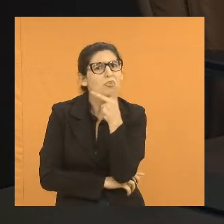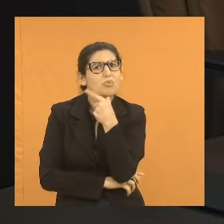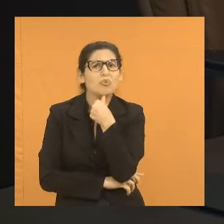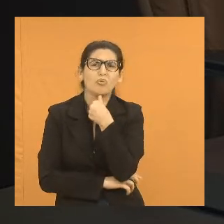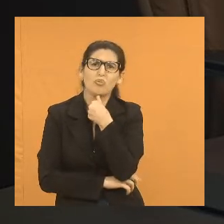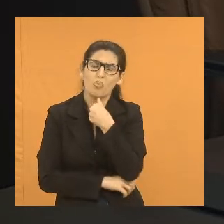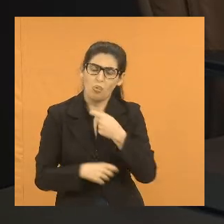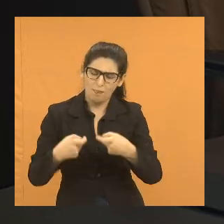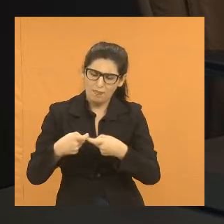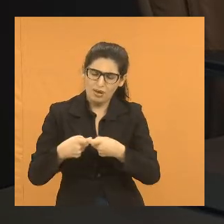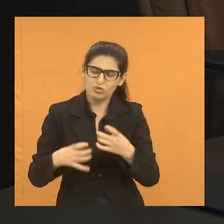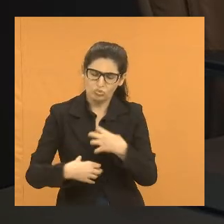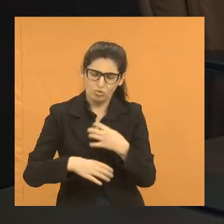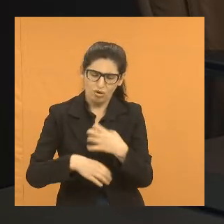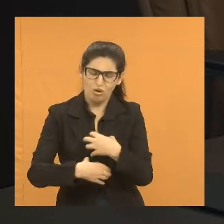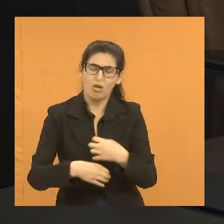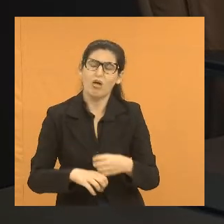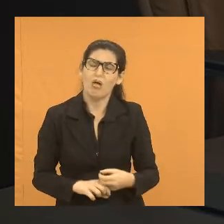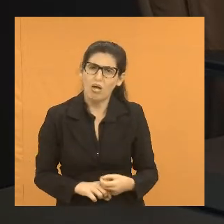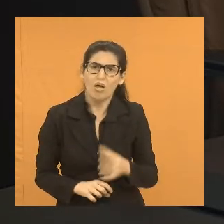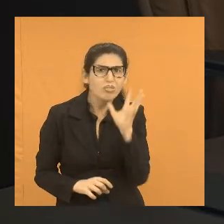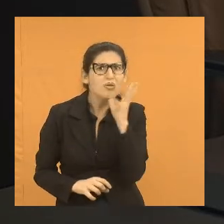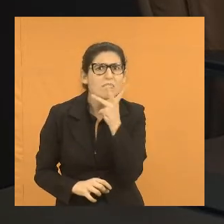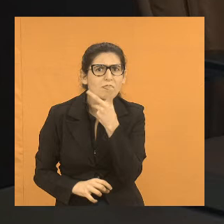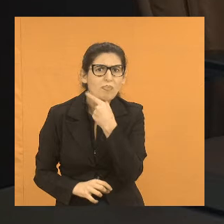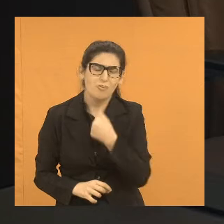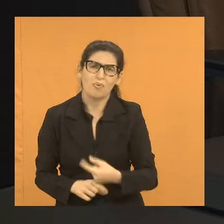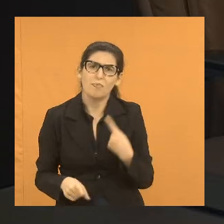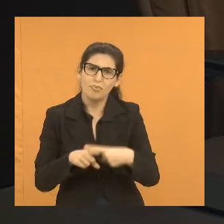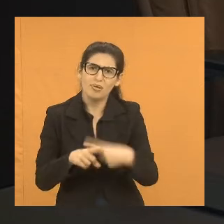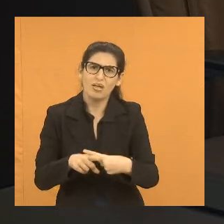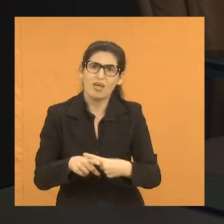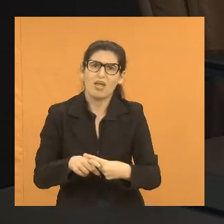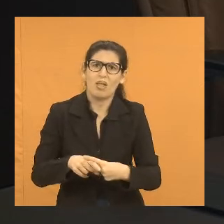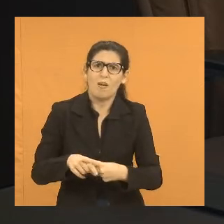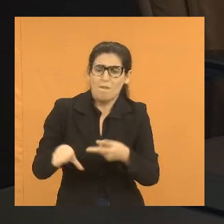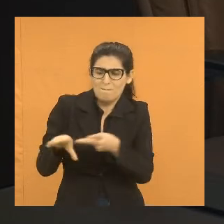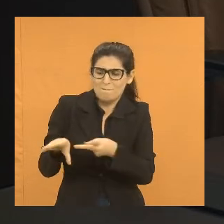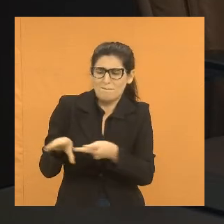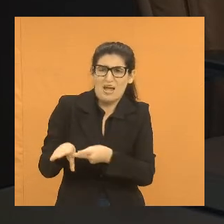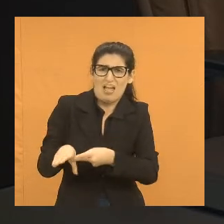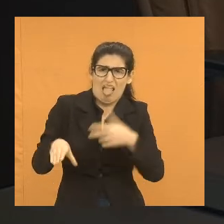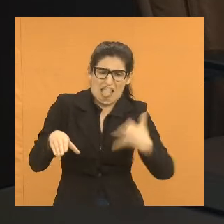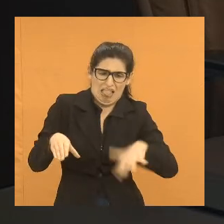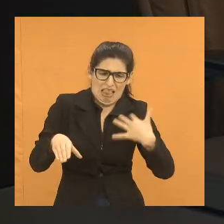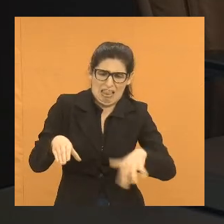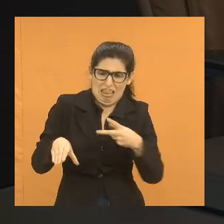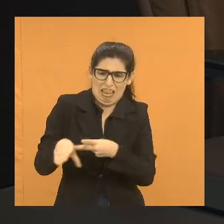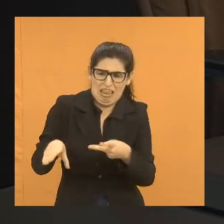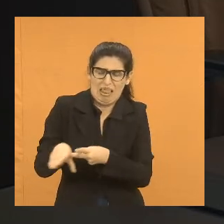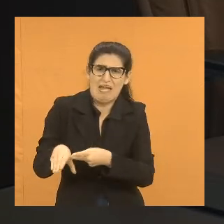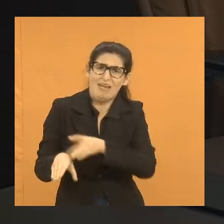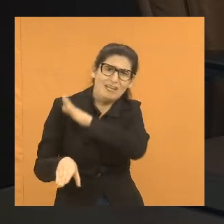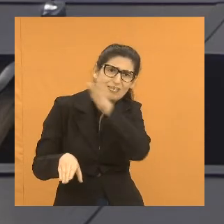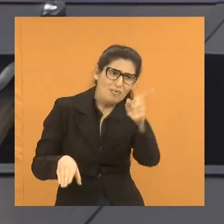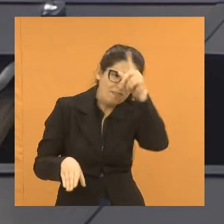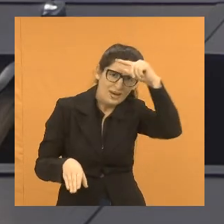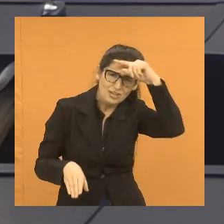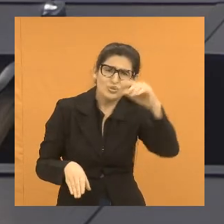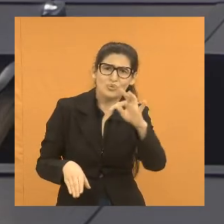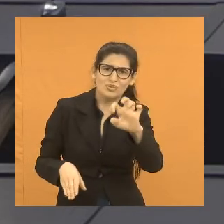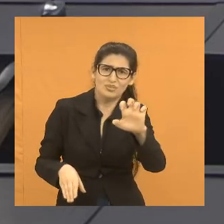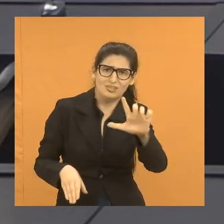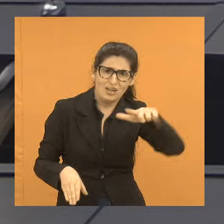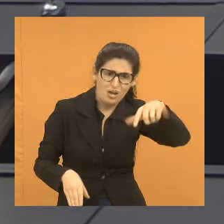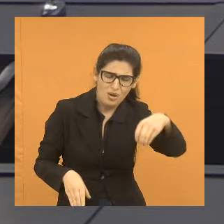Tem que chegar ali, com o pé machucado ou quebrado, passar pelo Dr. Thelma de Almeida Cruz, para depois vir